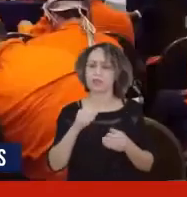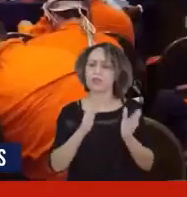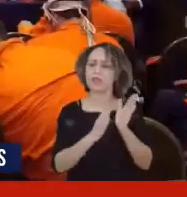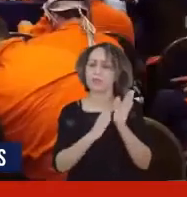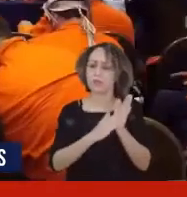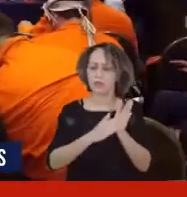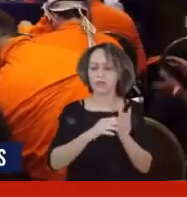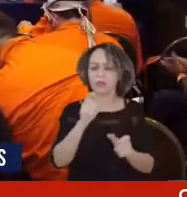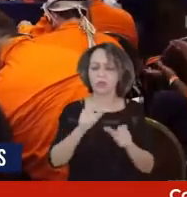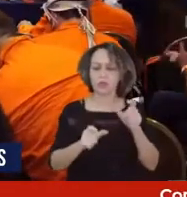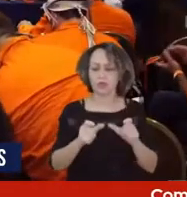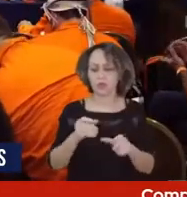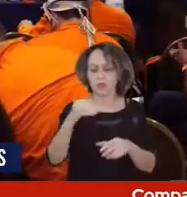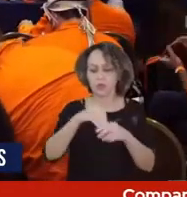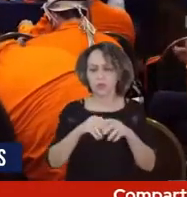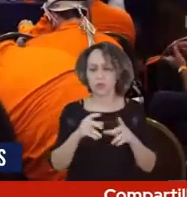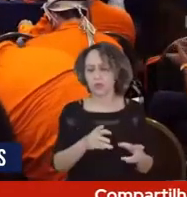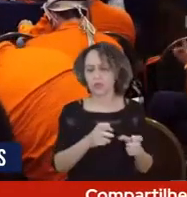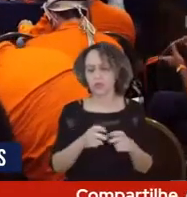obrigado.